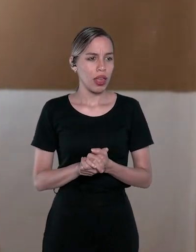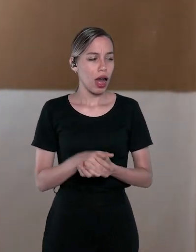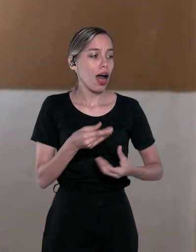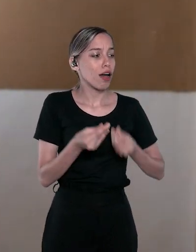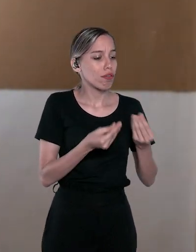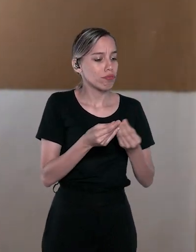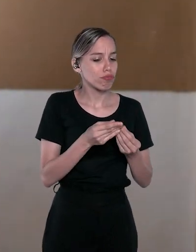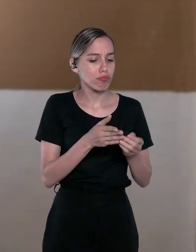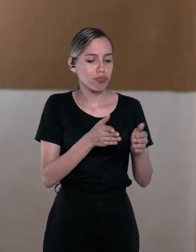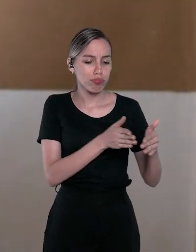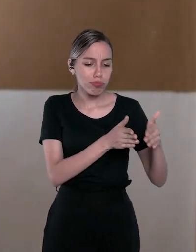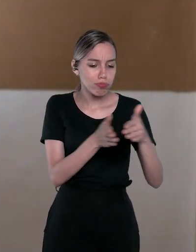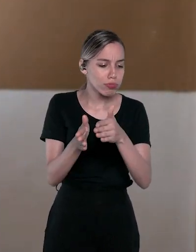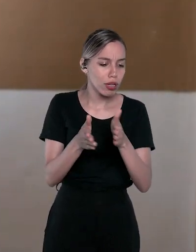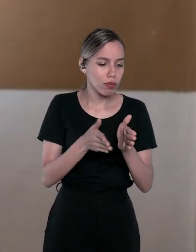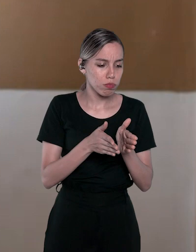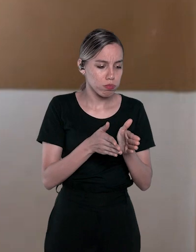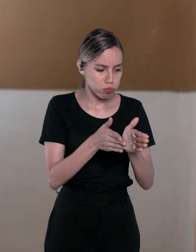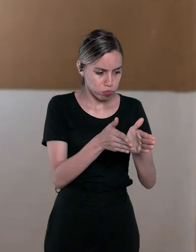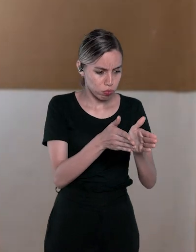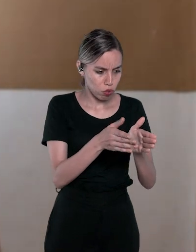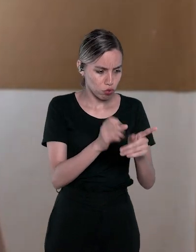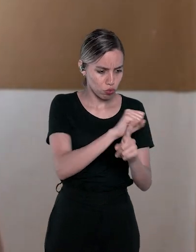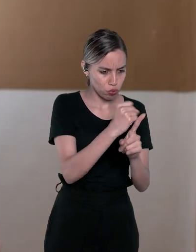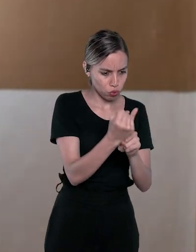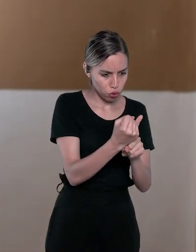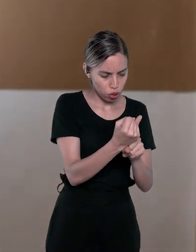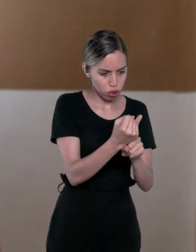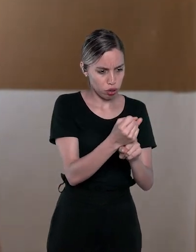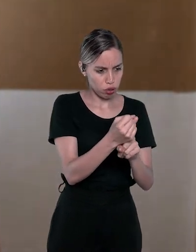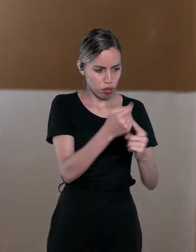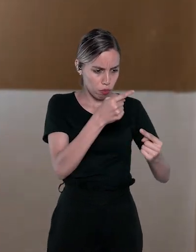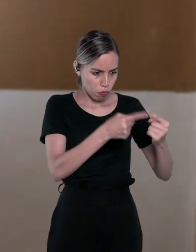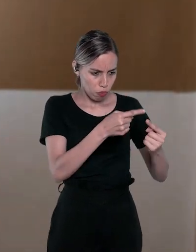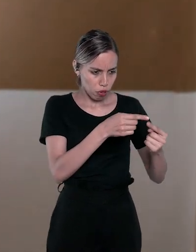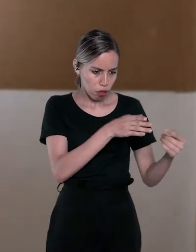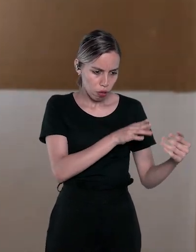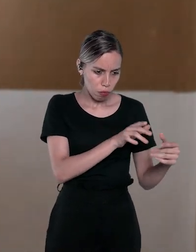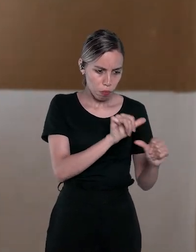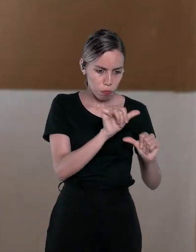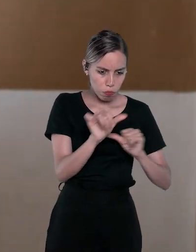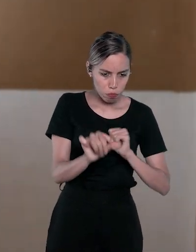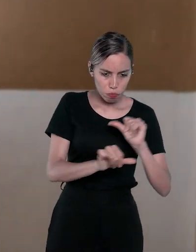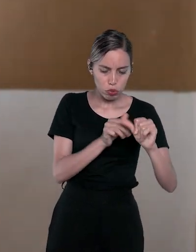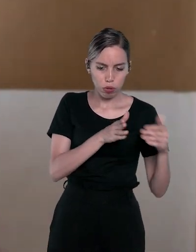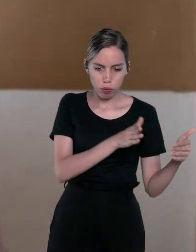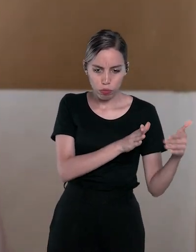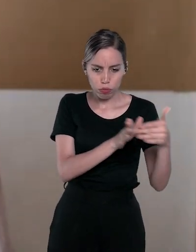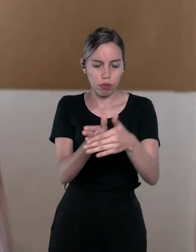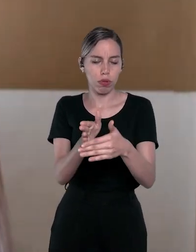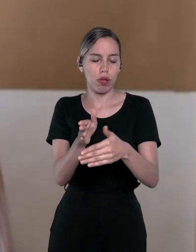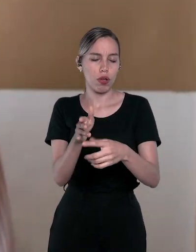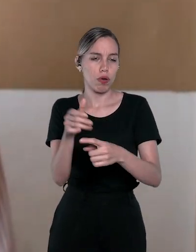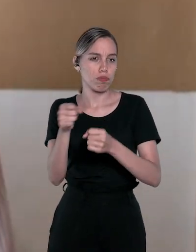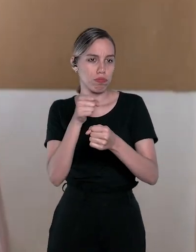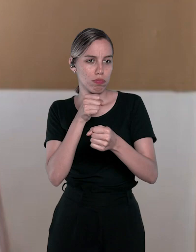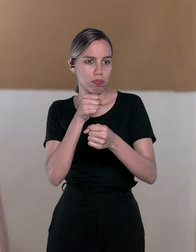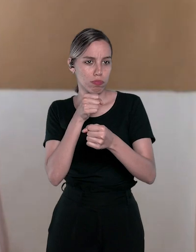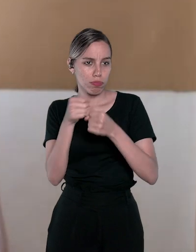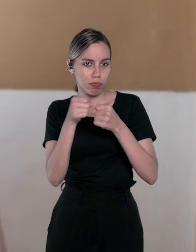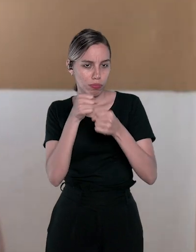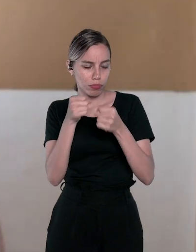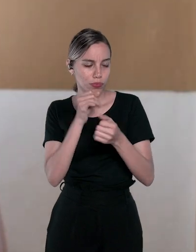Como que foi, né, essa mudança aí de roteiro profissional? Olha,